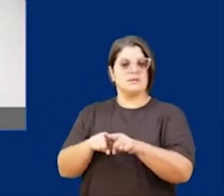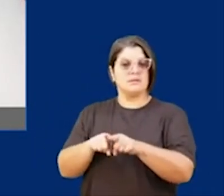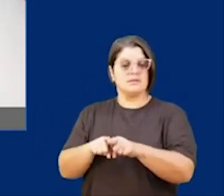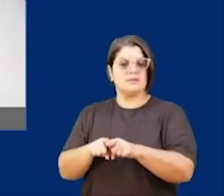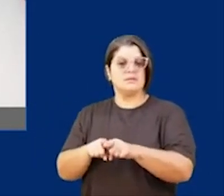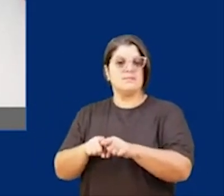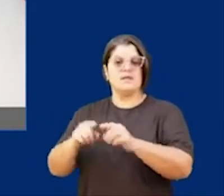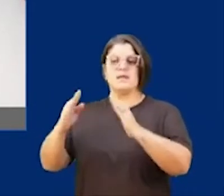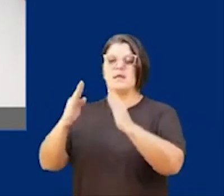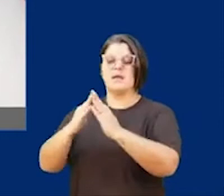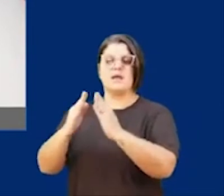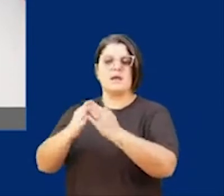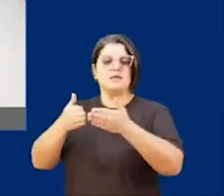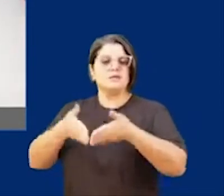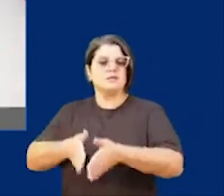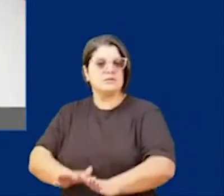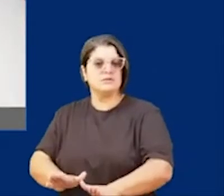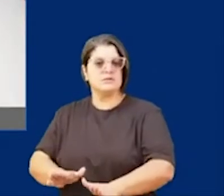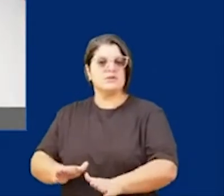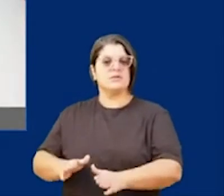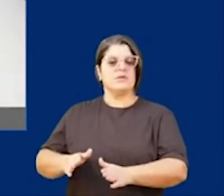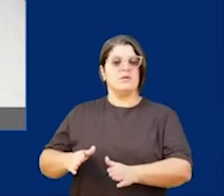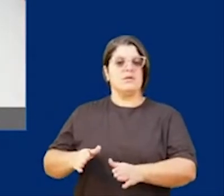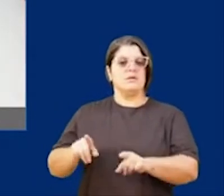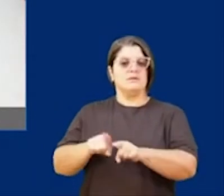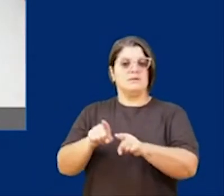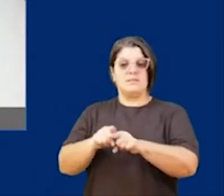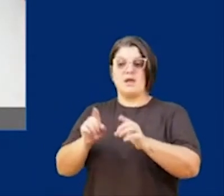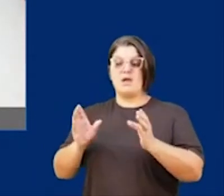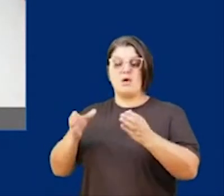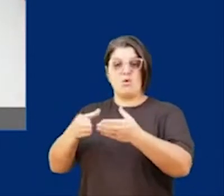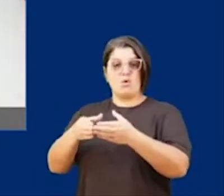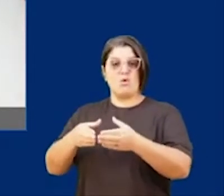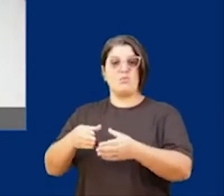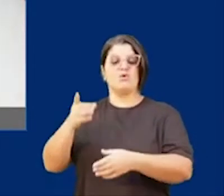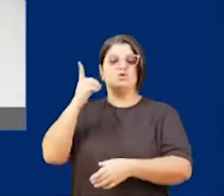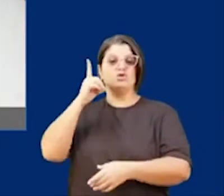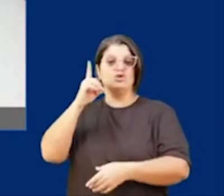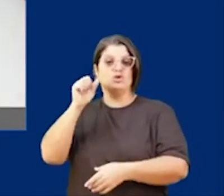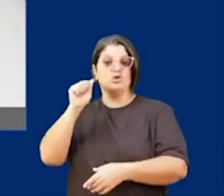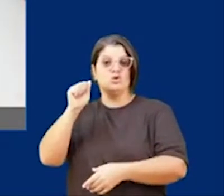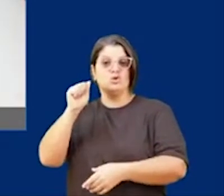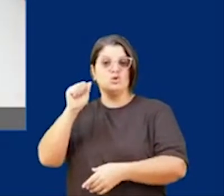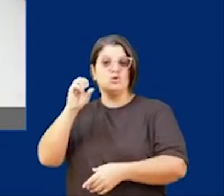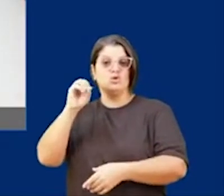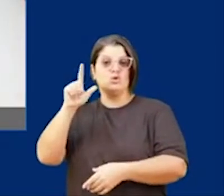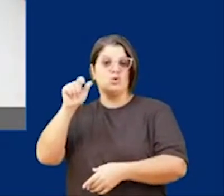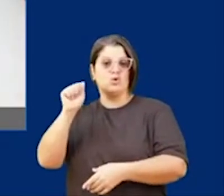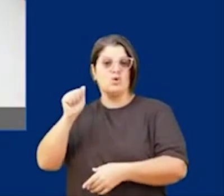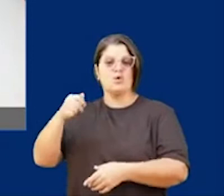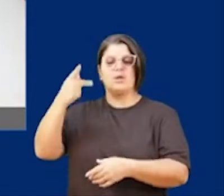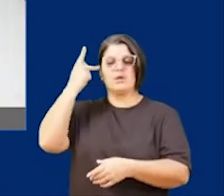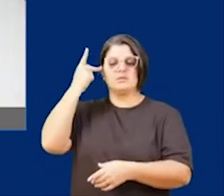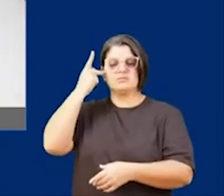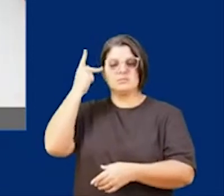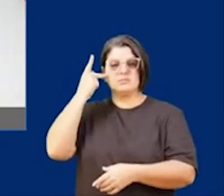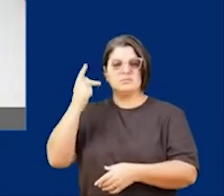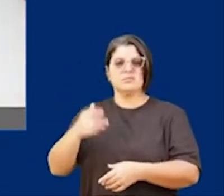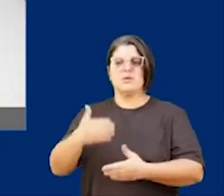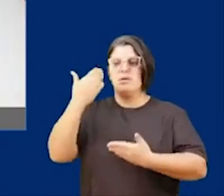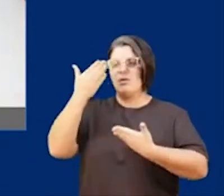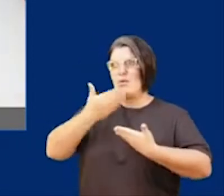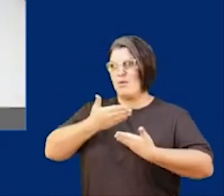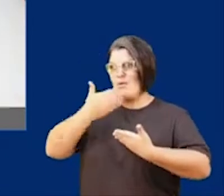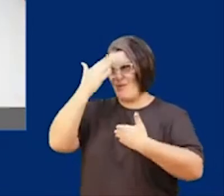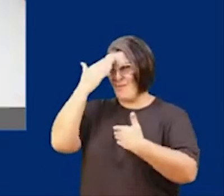Princípio Maternidade Ativa e da Associação de Doulas de São Paulo. Gostaria muito de agradecer a presença de vocês